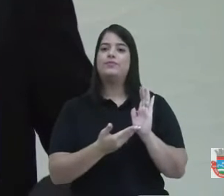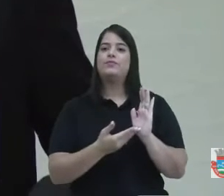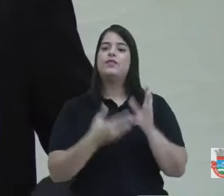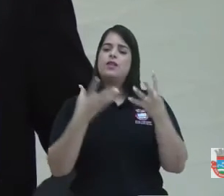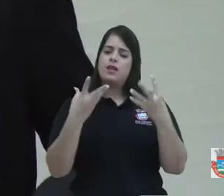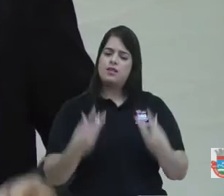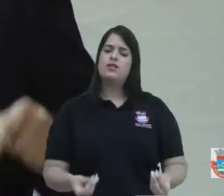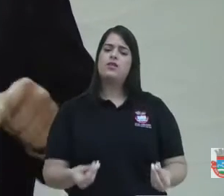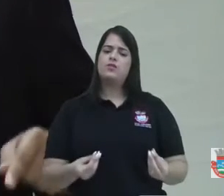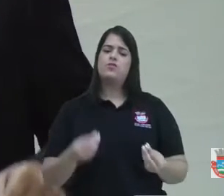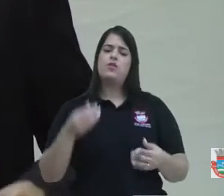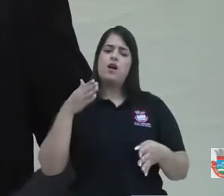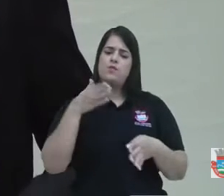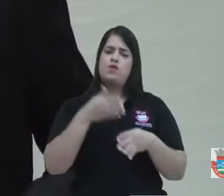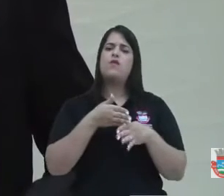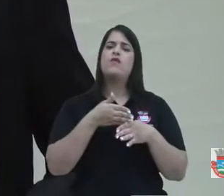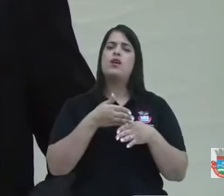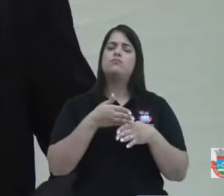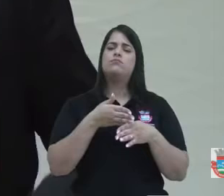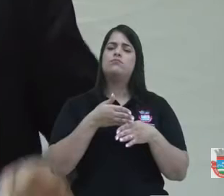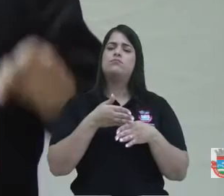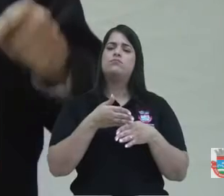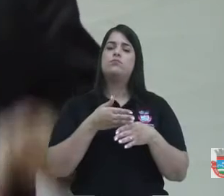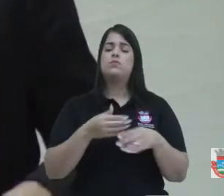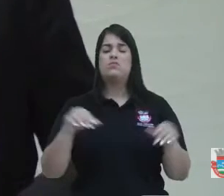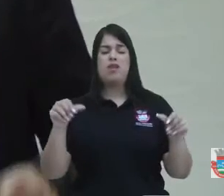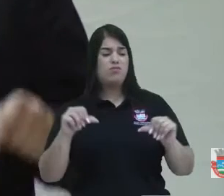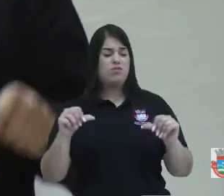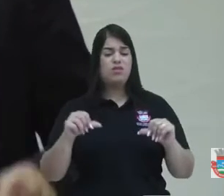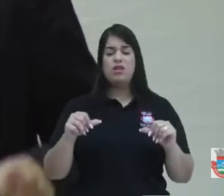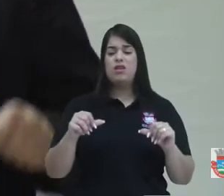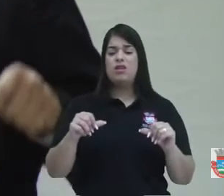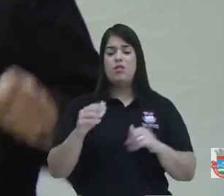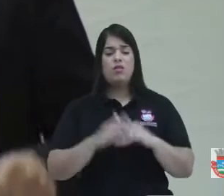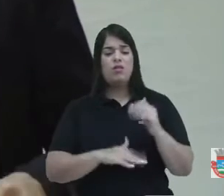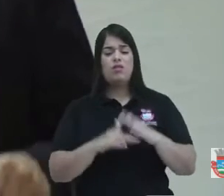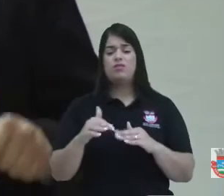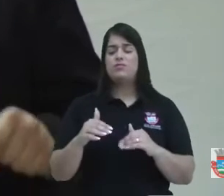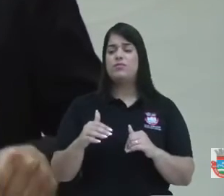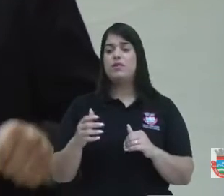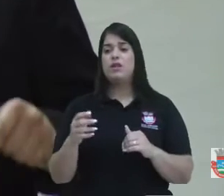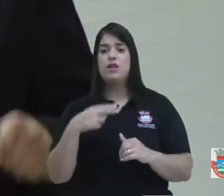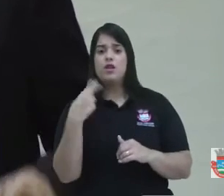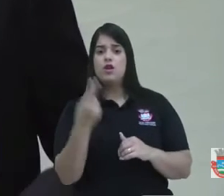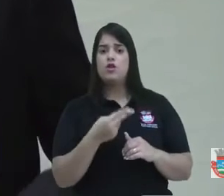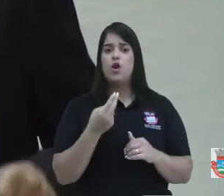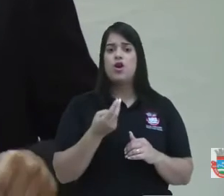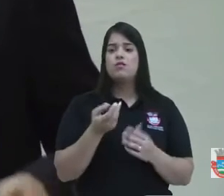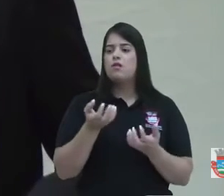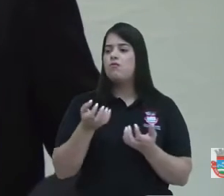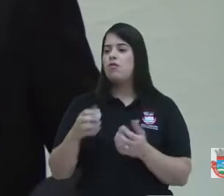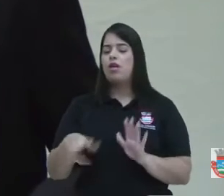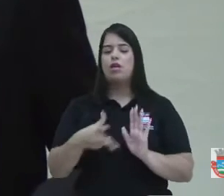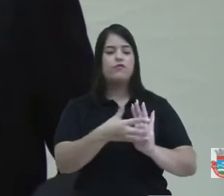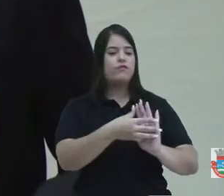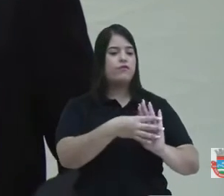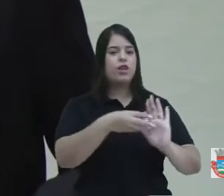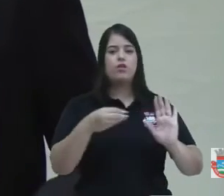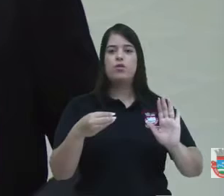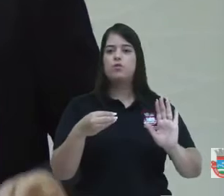de todo jeito, prejudicando esses profissionais, e nós não deixamos